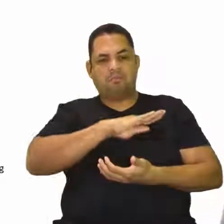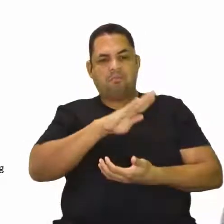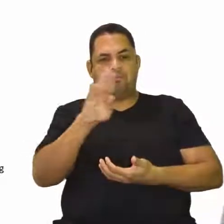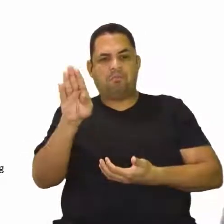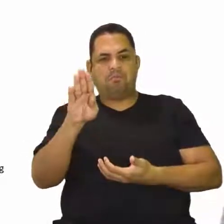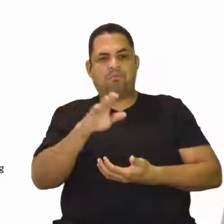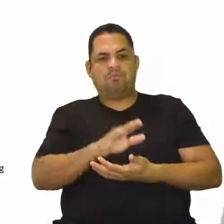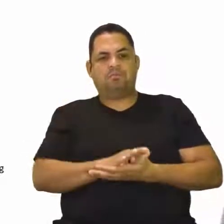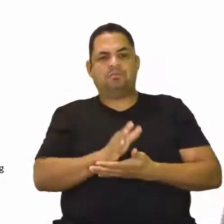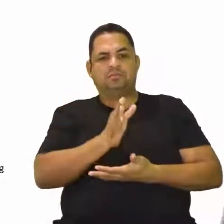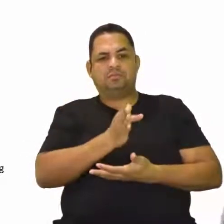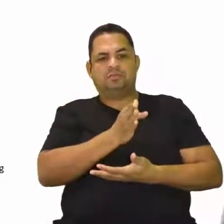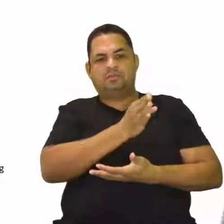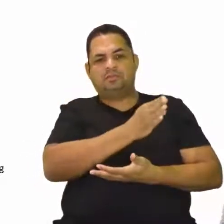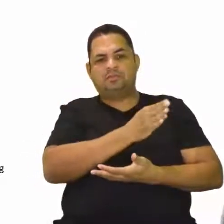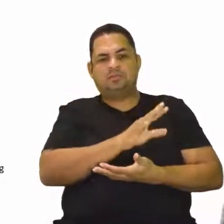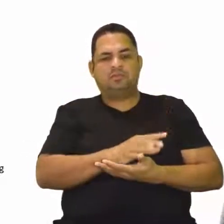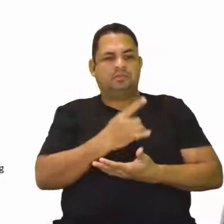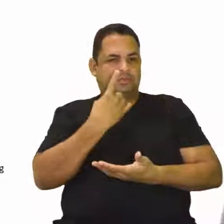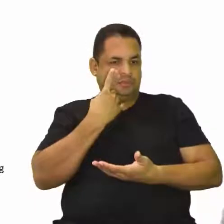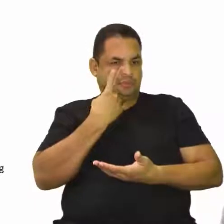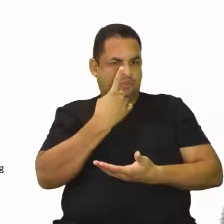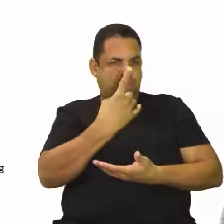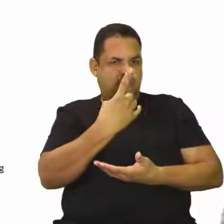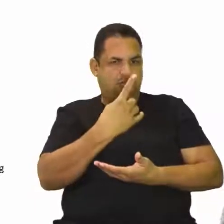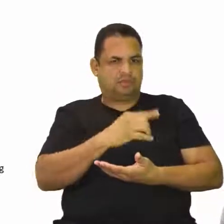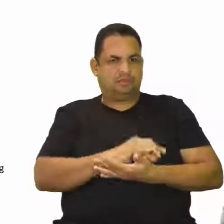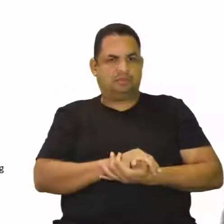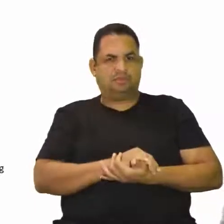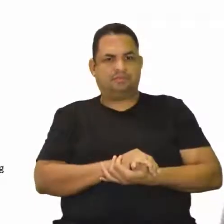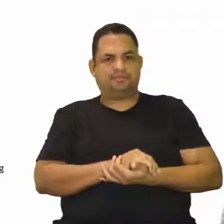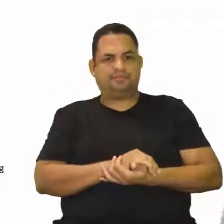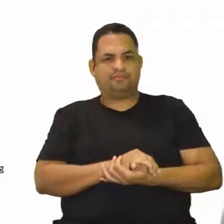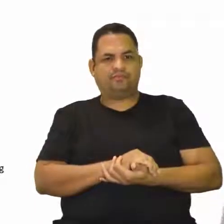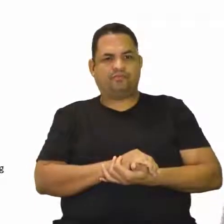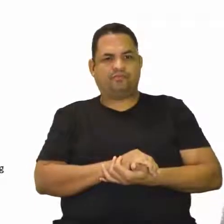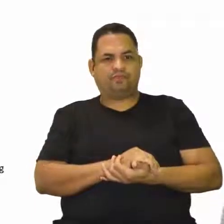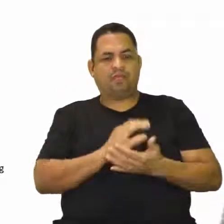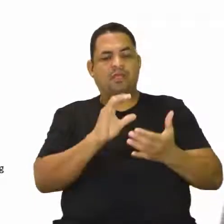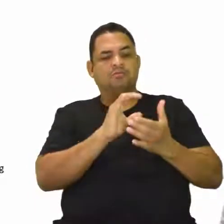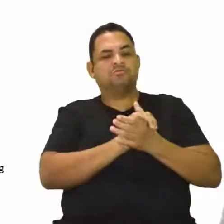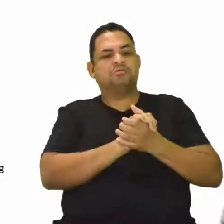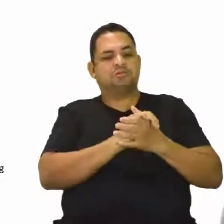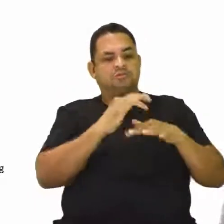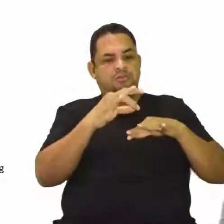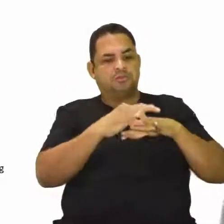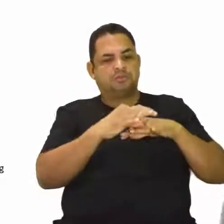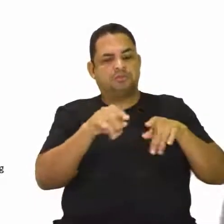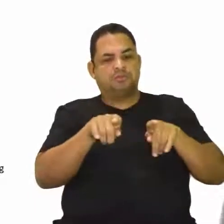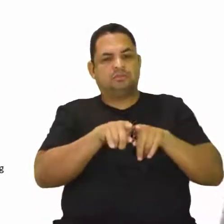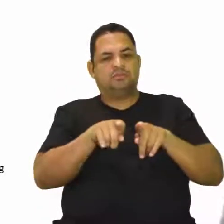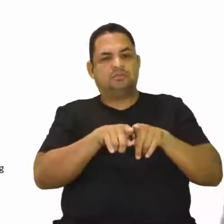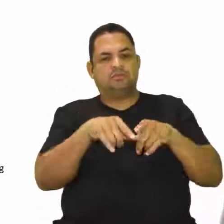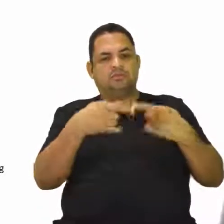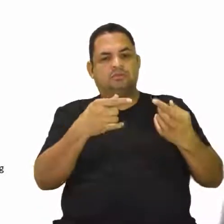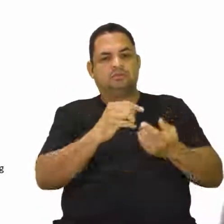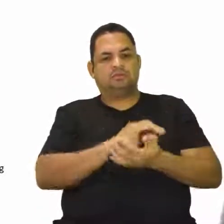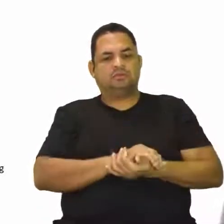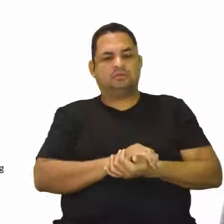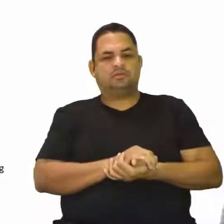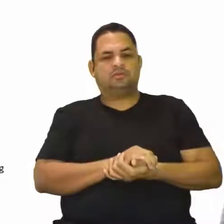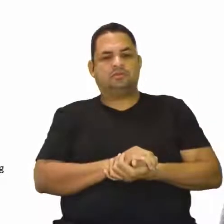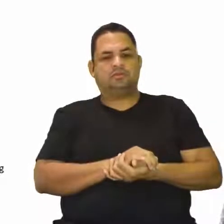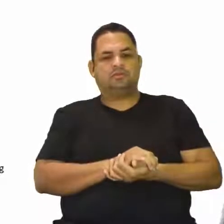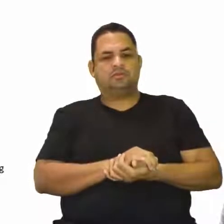e ao lado dele você vê aqui o alguns guarda-costa inclusivas só esposa né que vai ser essa que a